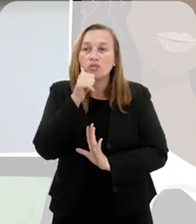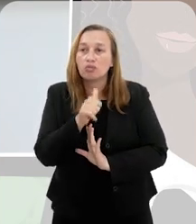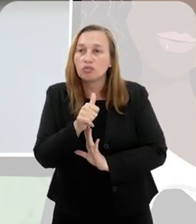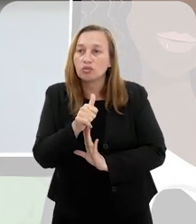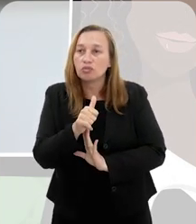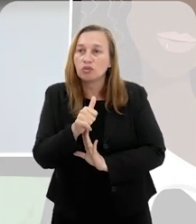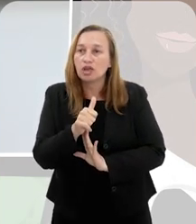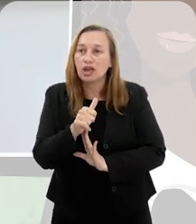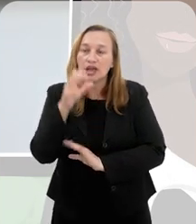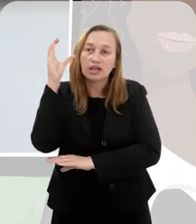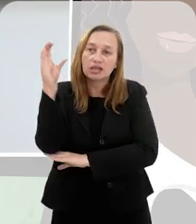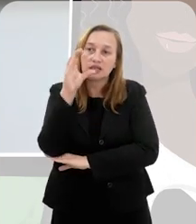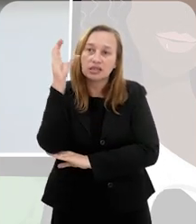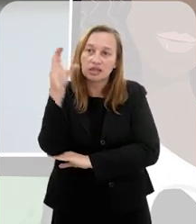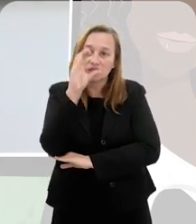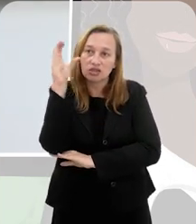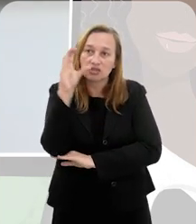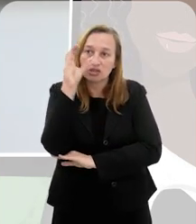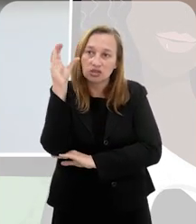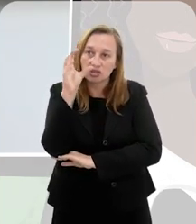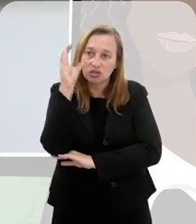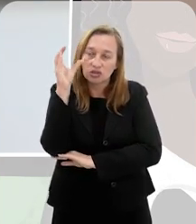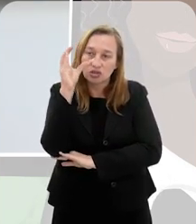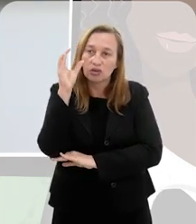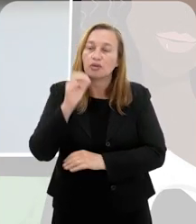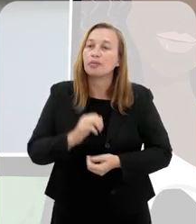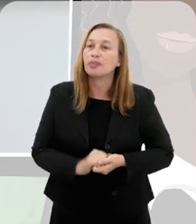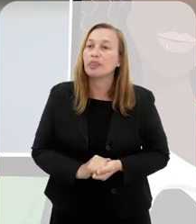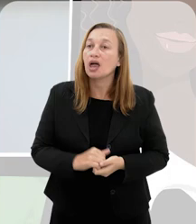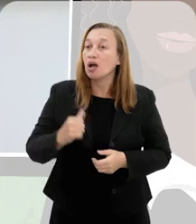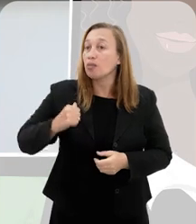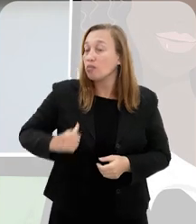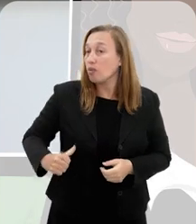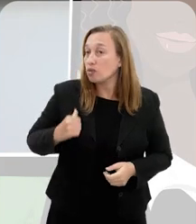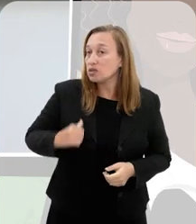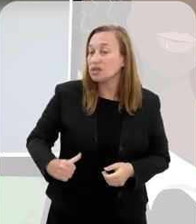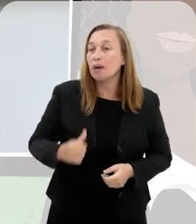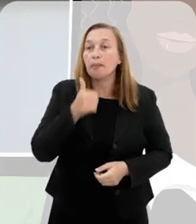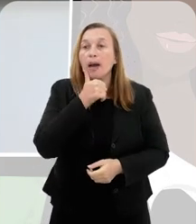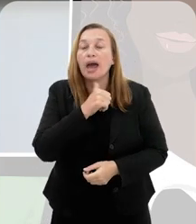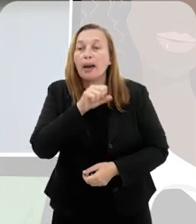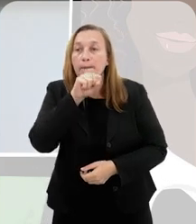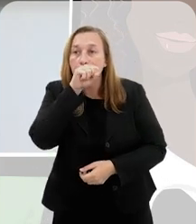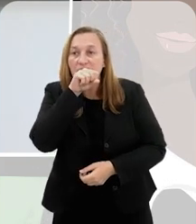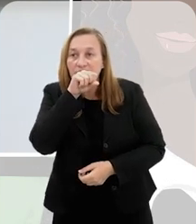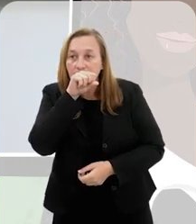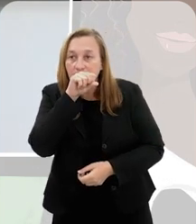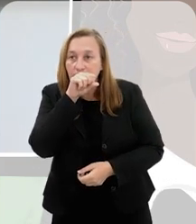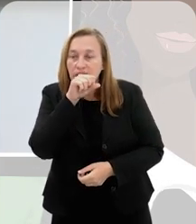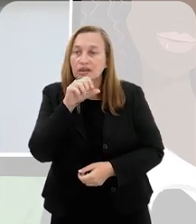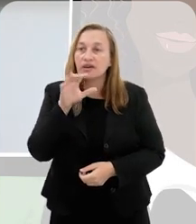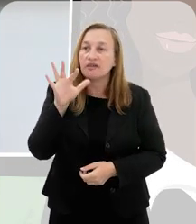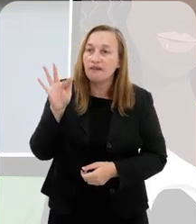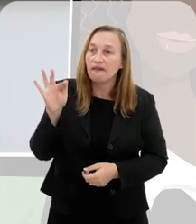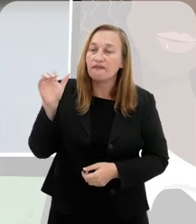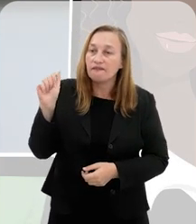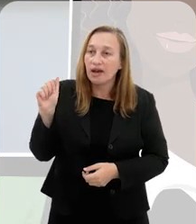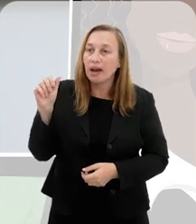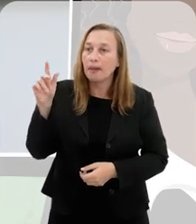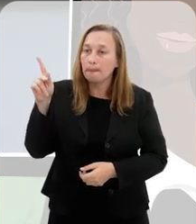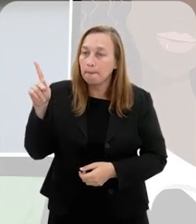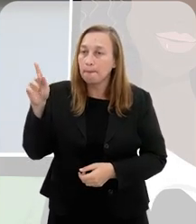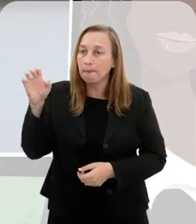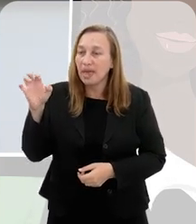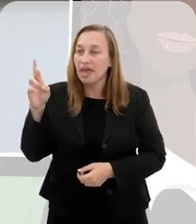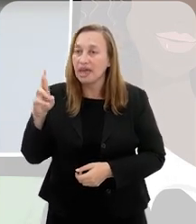que fala sobre mulheres cientistas, que prioriza a concessão de bolsas para mães